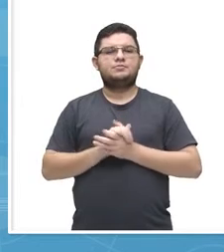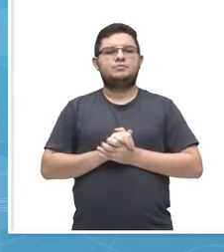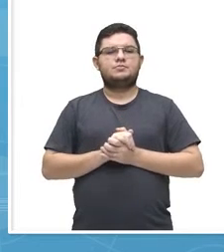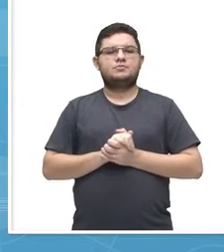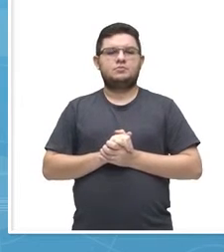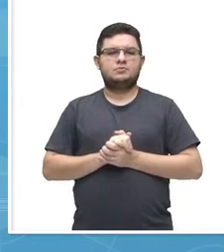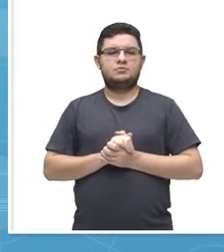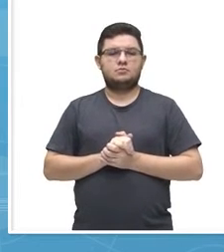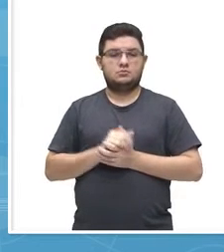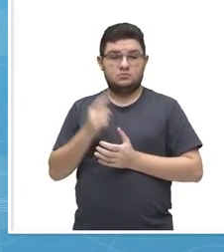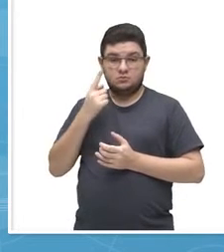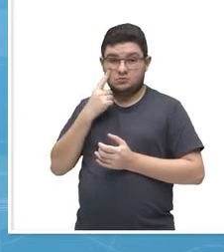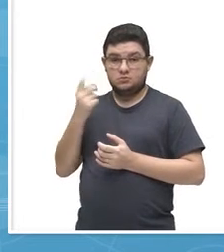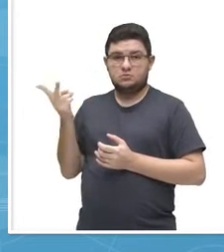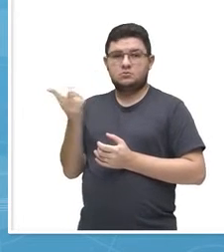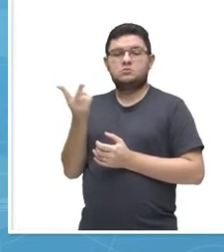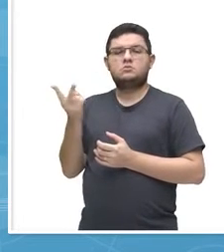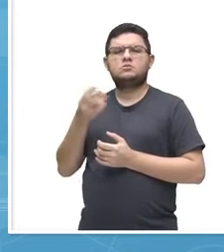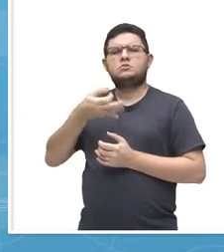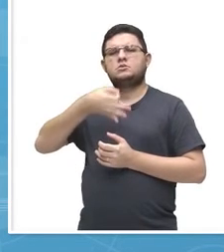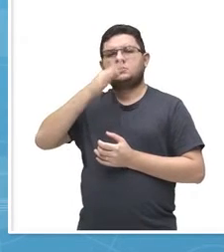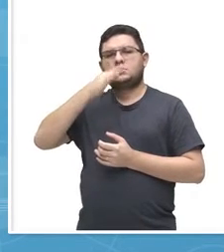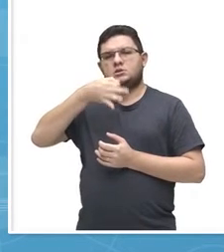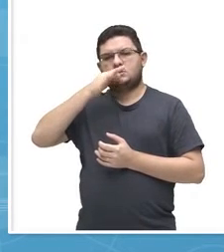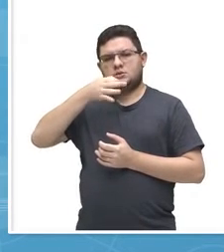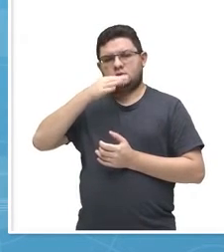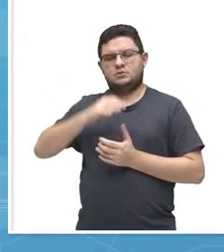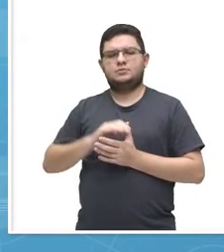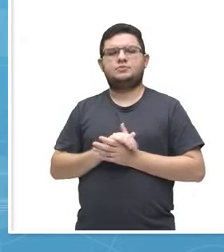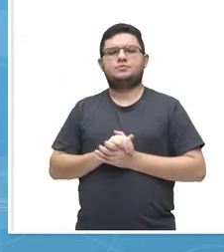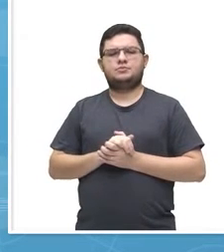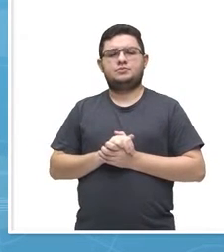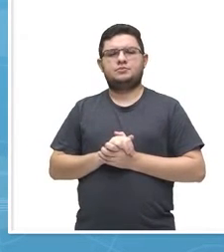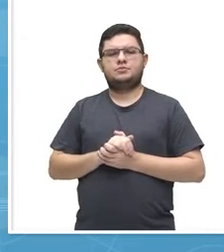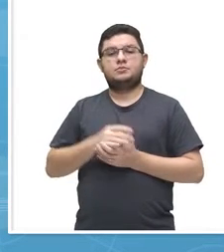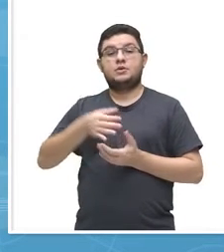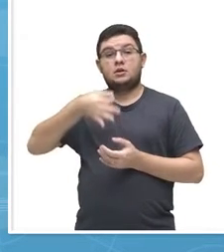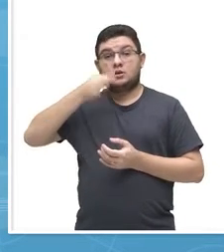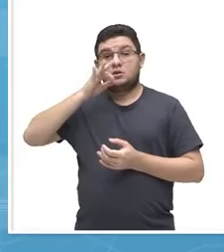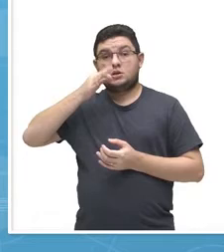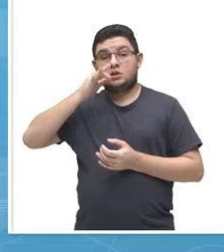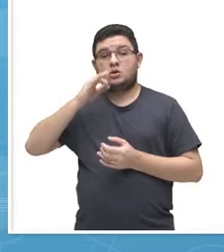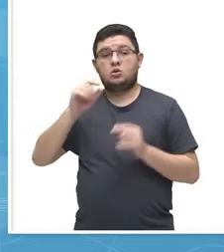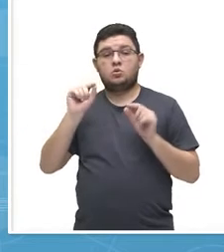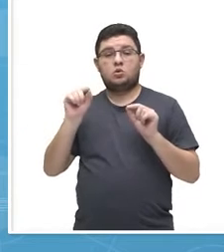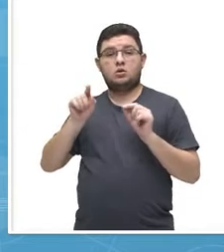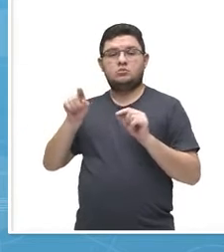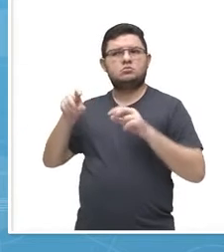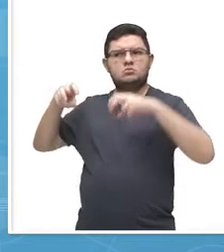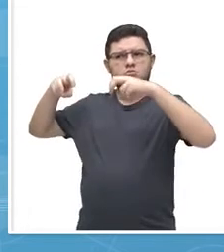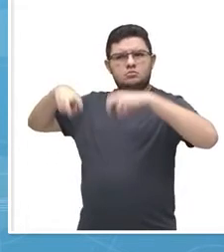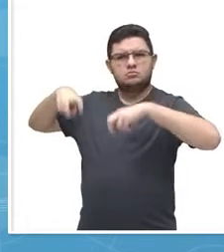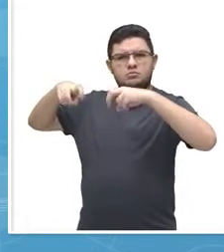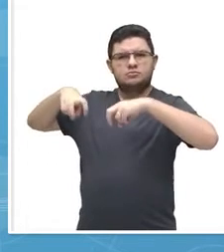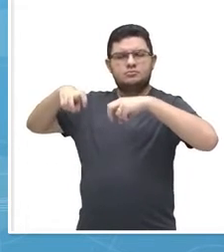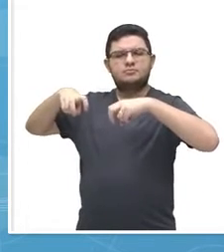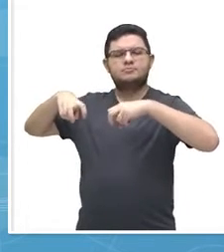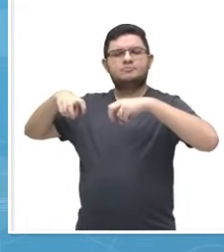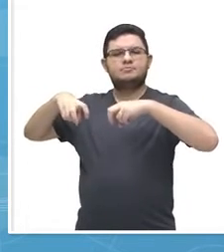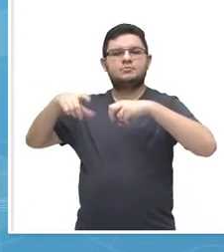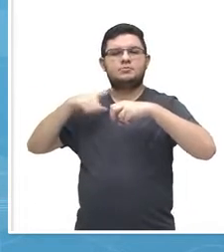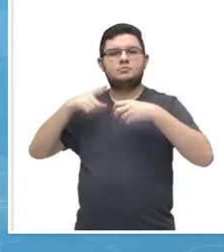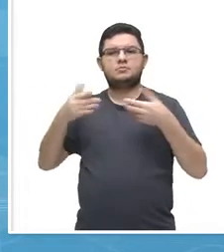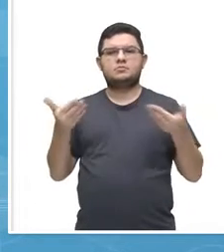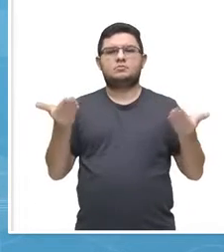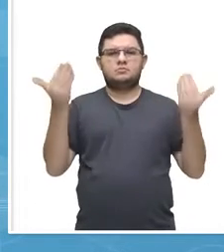coffee. Elas estão tomando um café. Então, por essa imagem, você pode observar que elas estão sentadas, né? Ali atrás tem umas